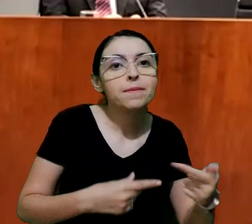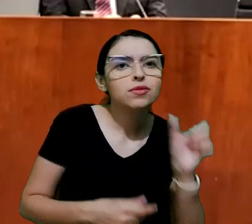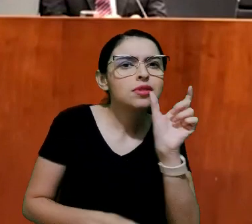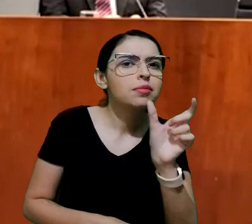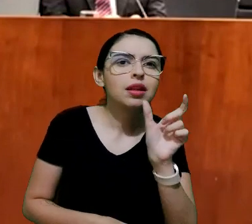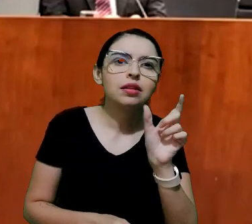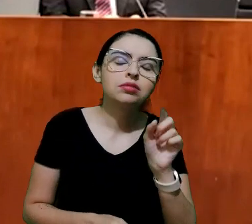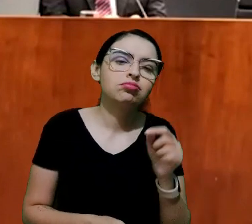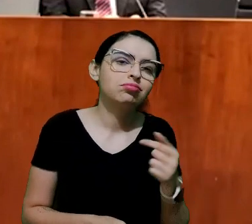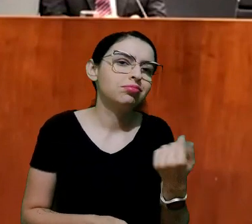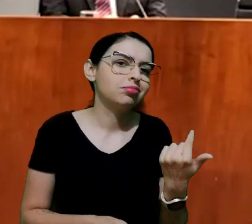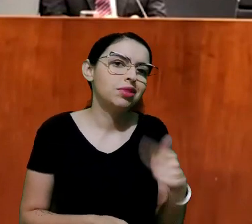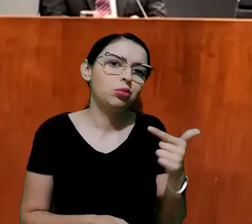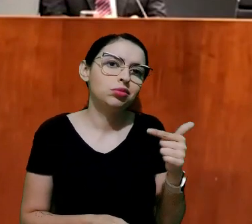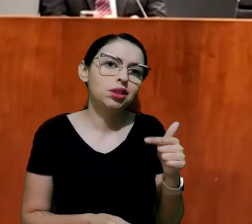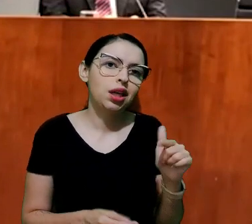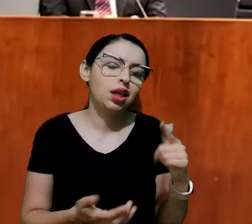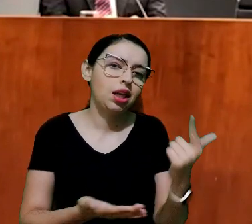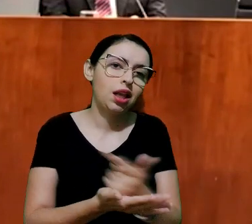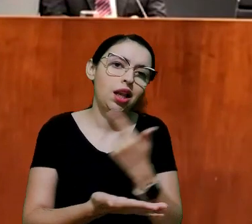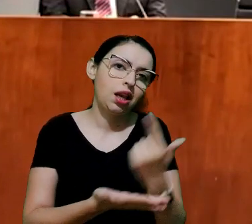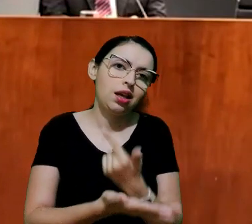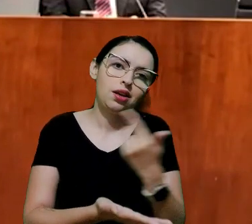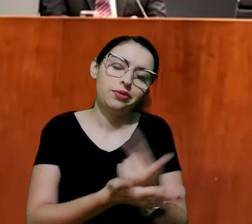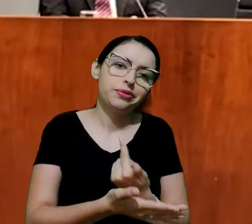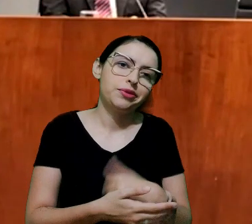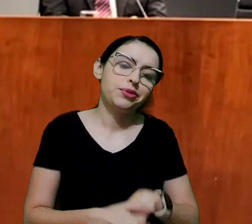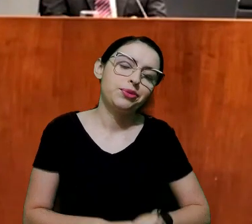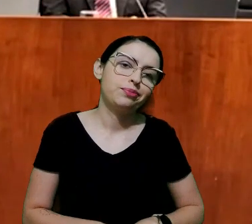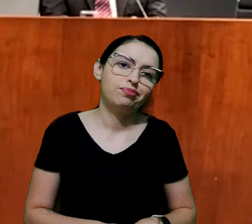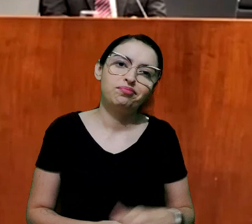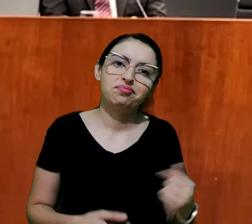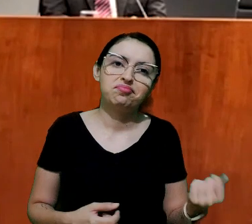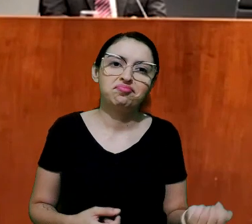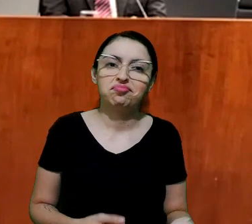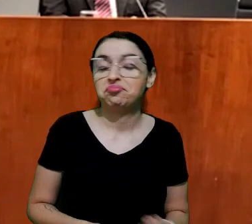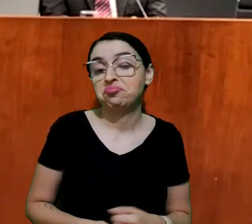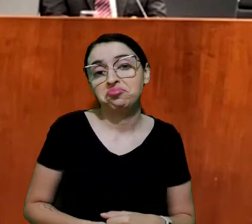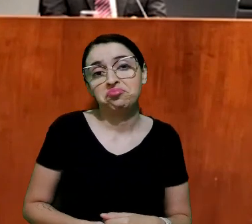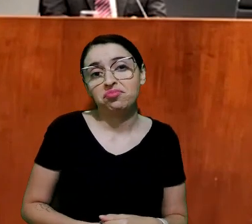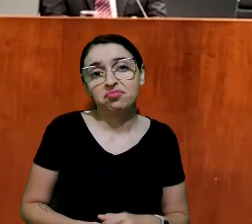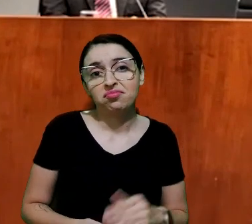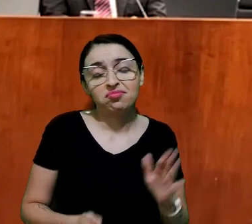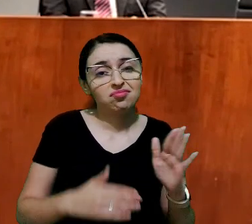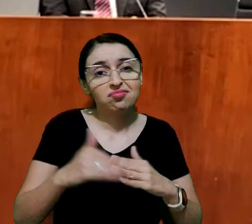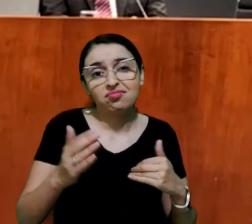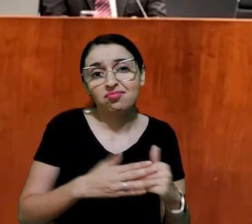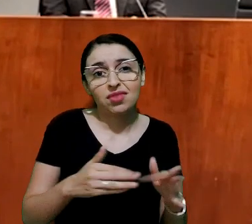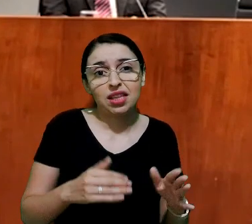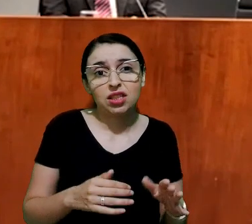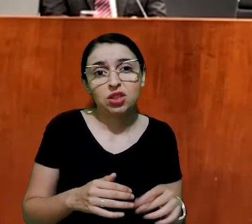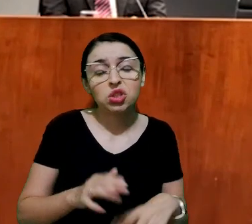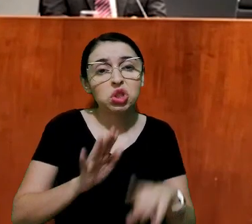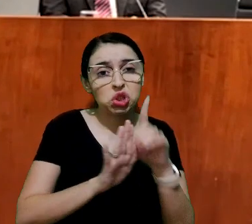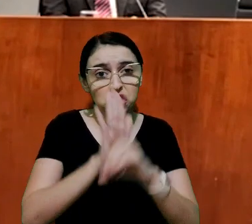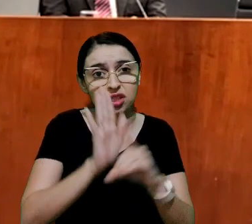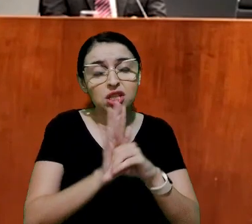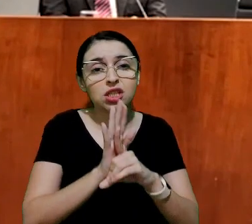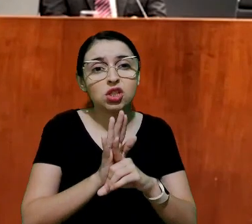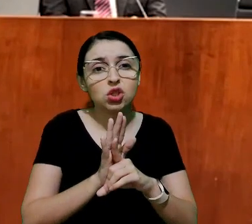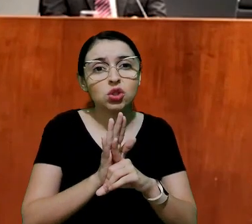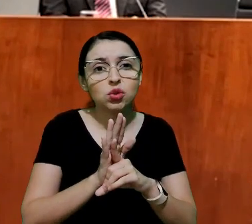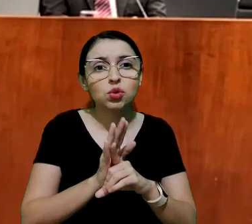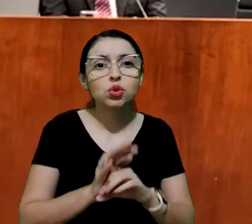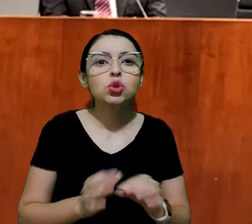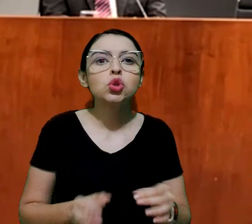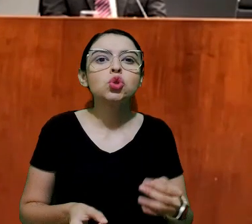temos mais livros, porque não precisa ter livro para saber direito no Brasil, é só saber jurisprudência, não